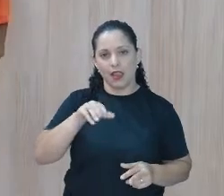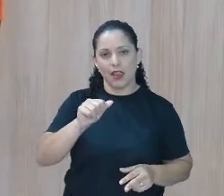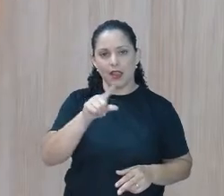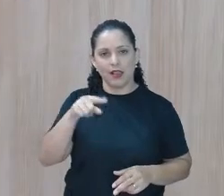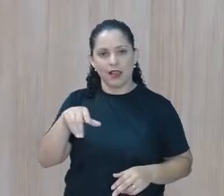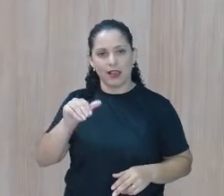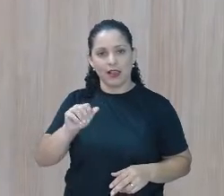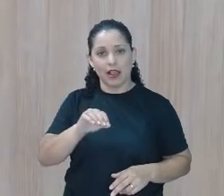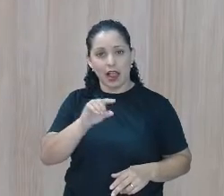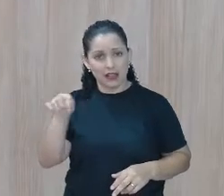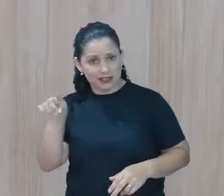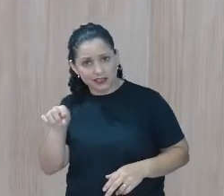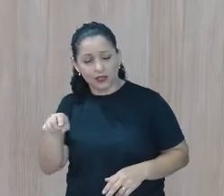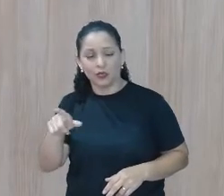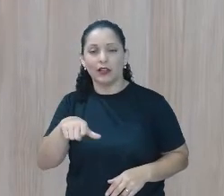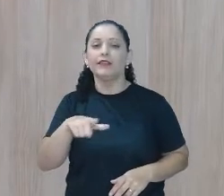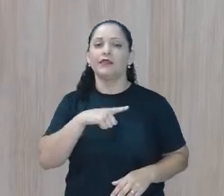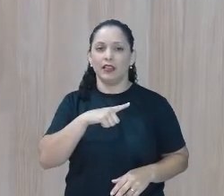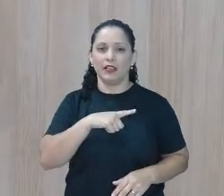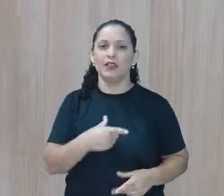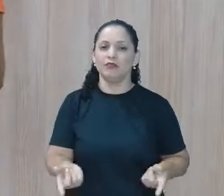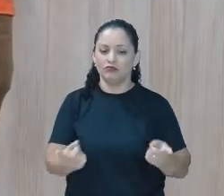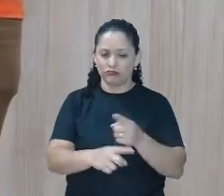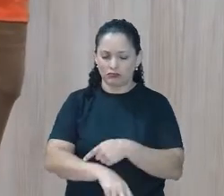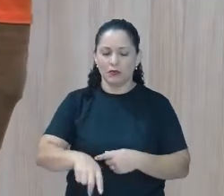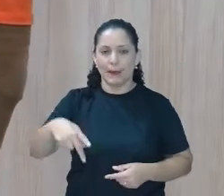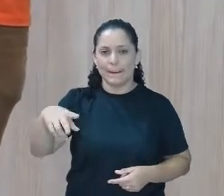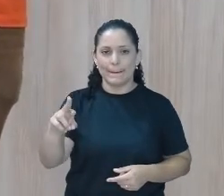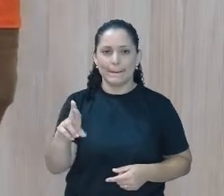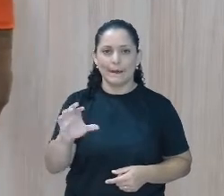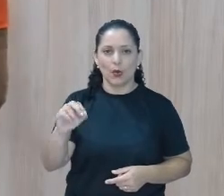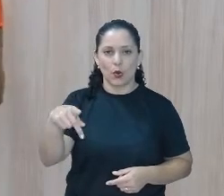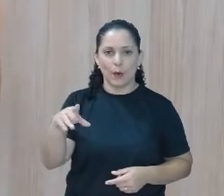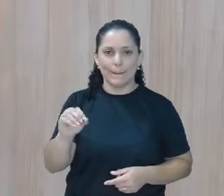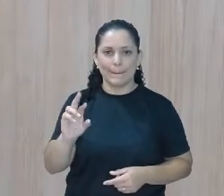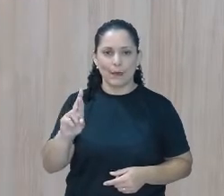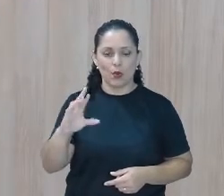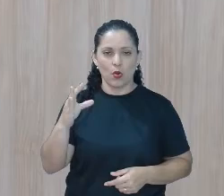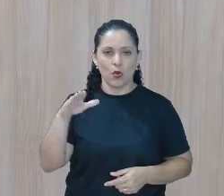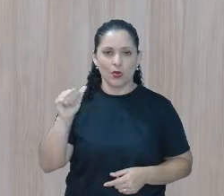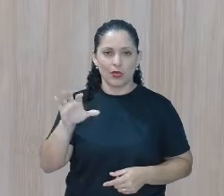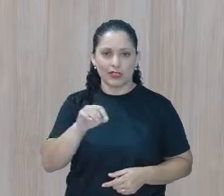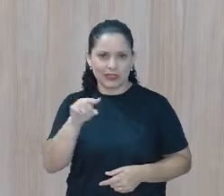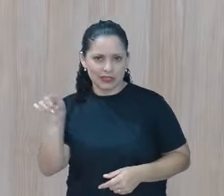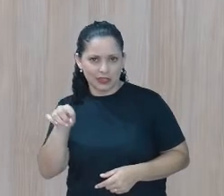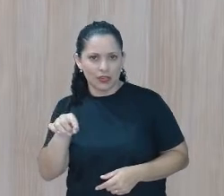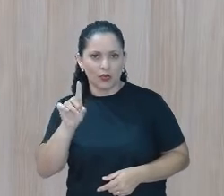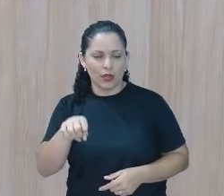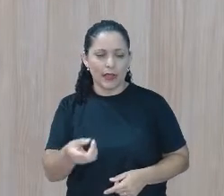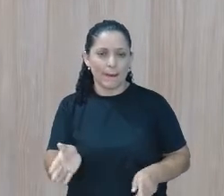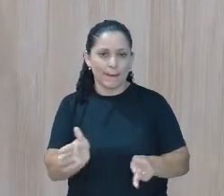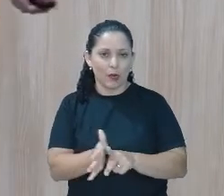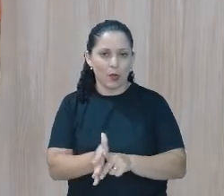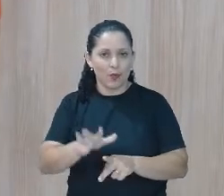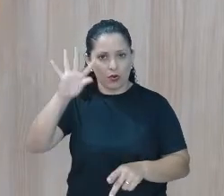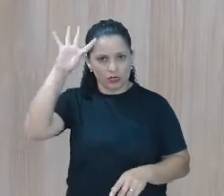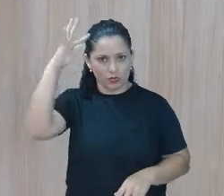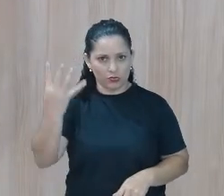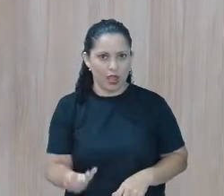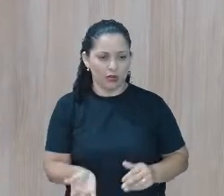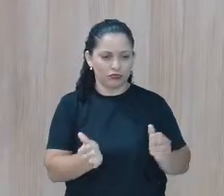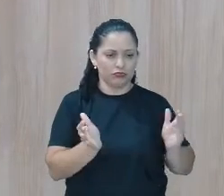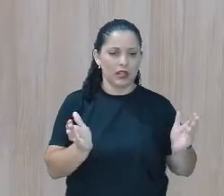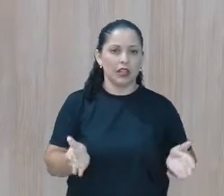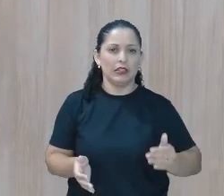né? A gente tem uma proporção e a gente viu aí o teorema fundamental da proporção, que é o produto, né, dos